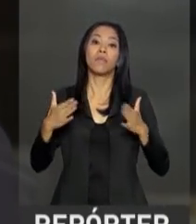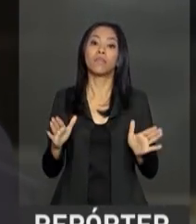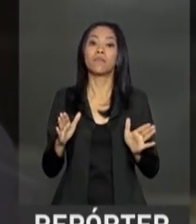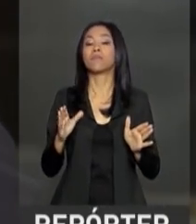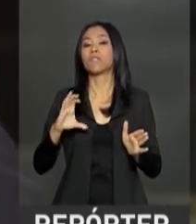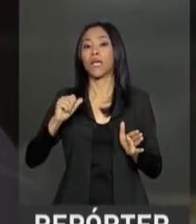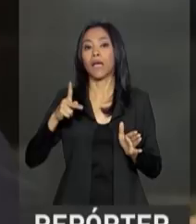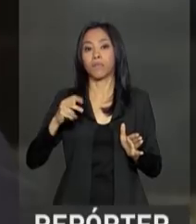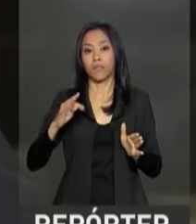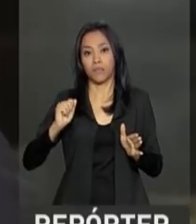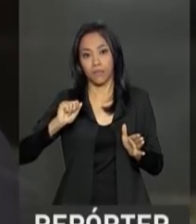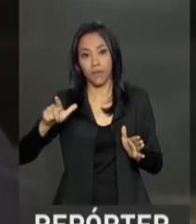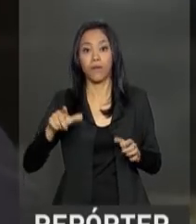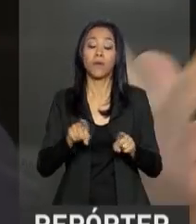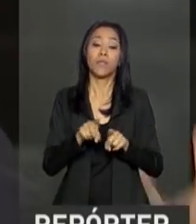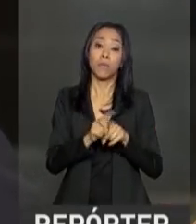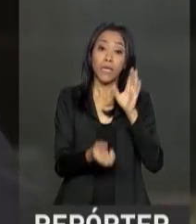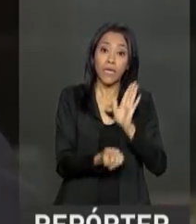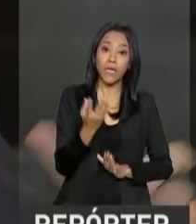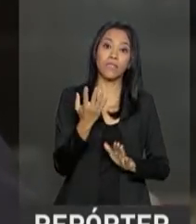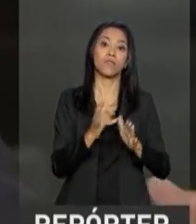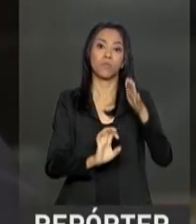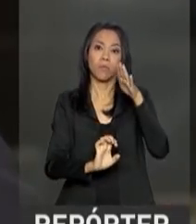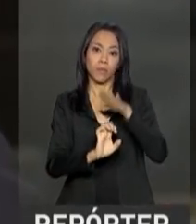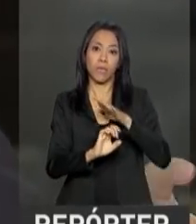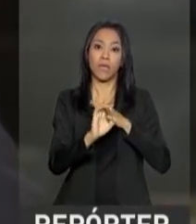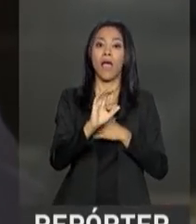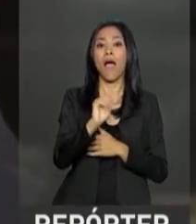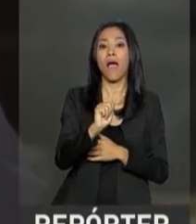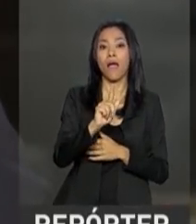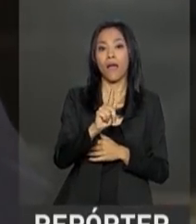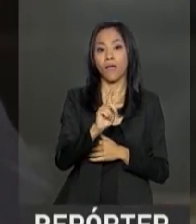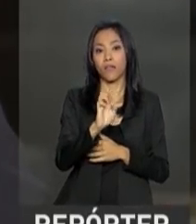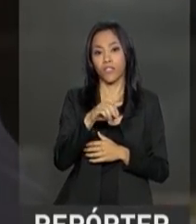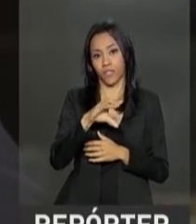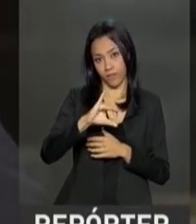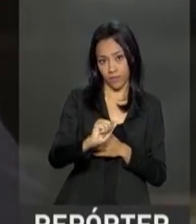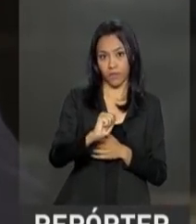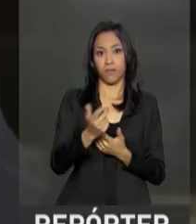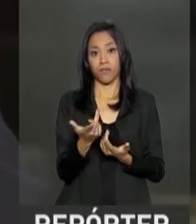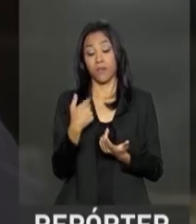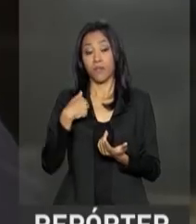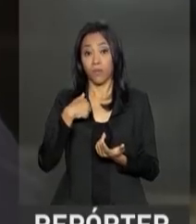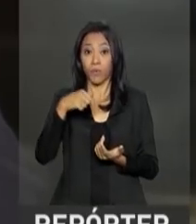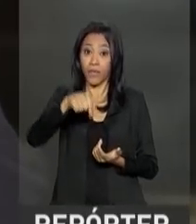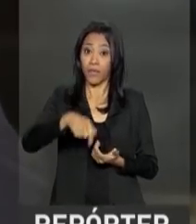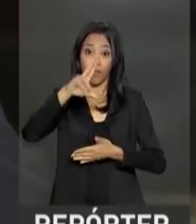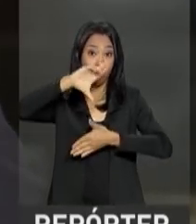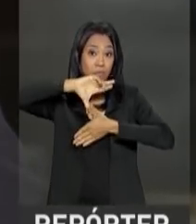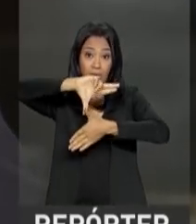transformação da embratur uma agência para que a gente possa promover mais investir mais na promoção que hoje na américa latina nós somos quem menos investe